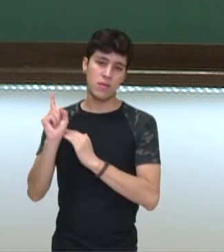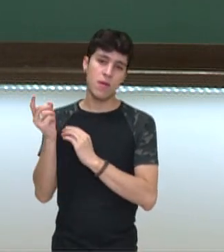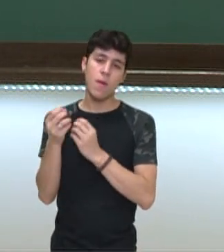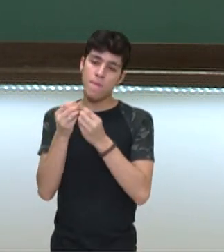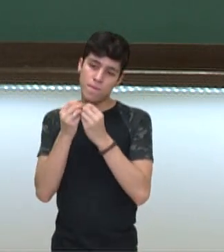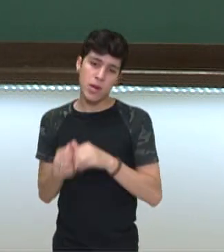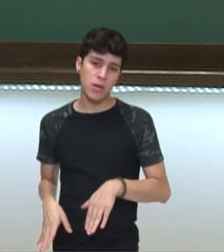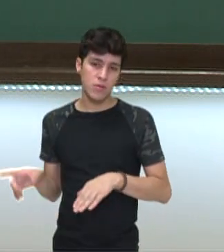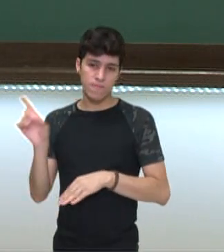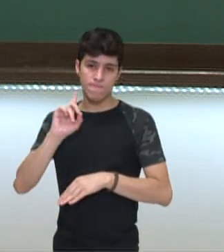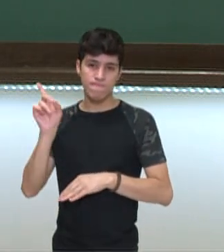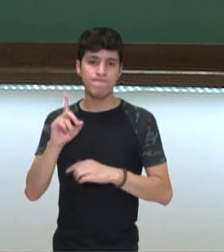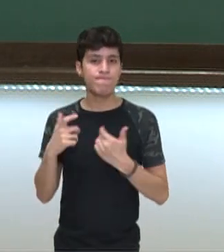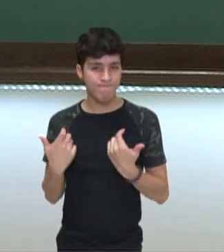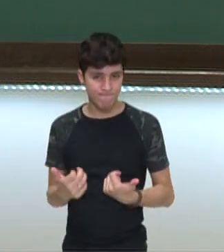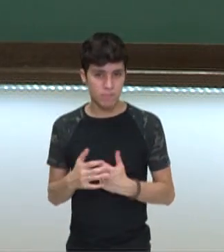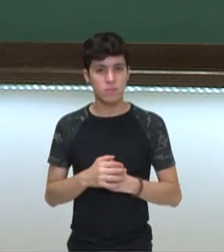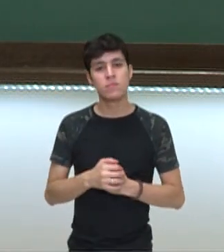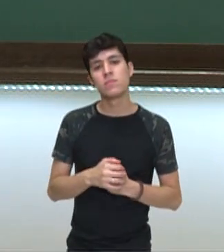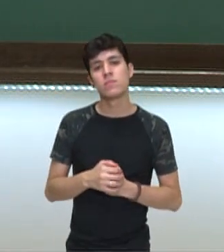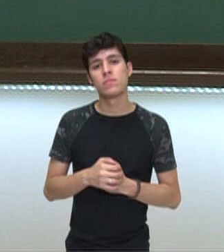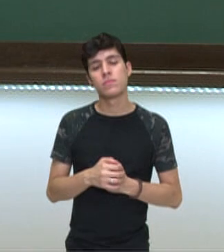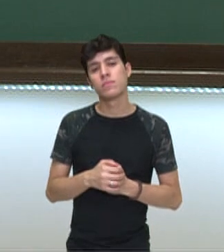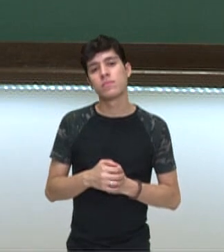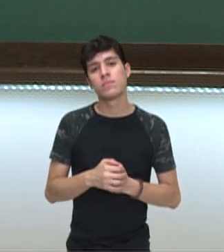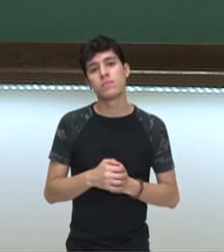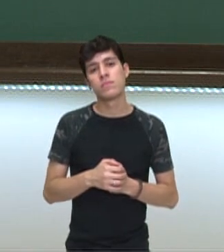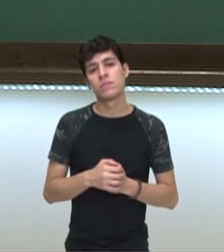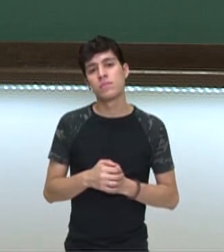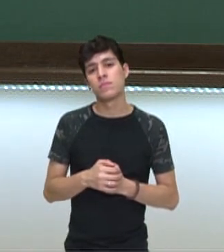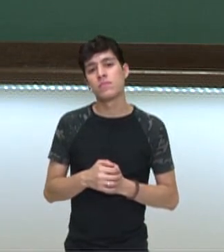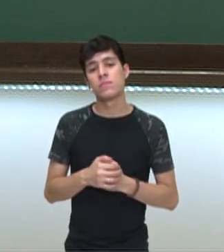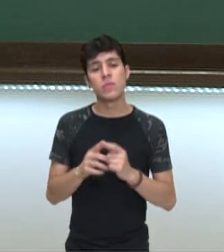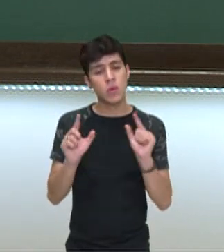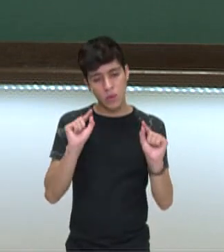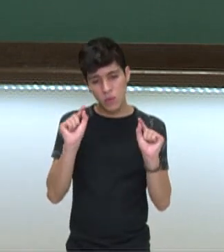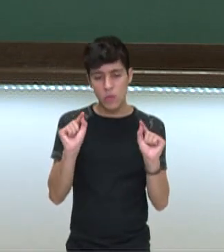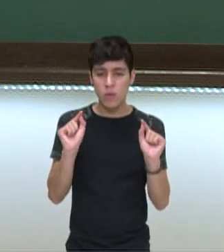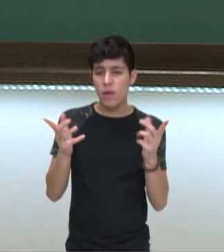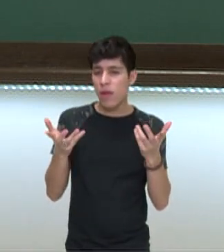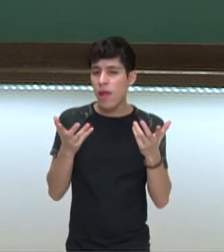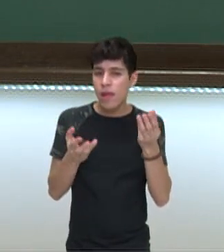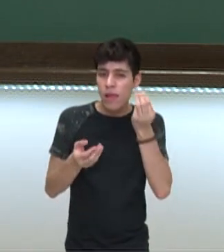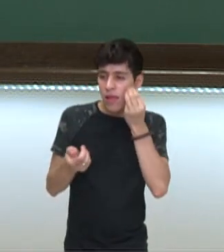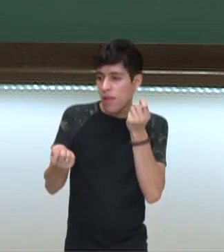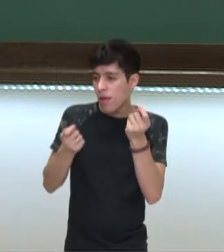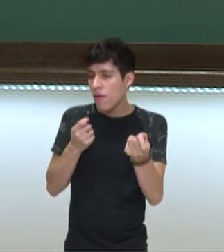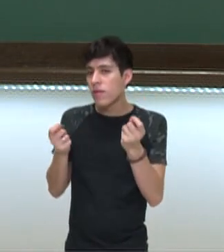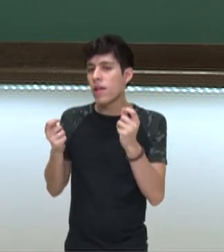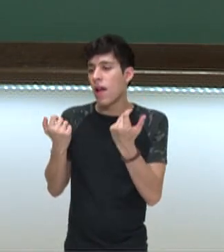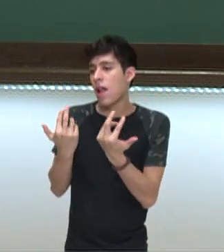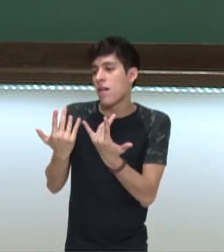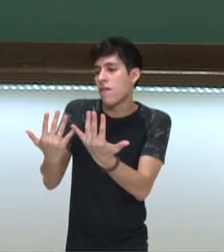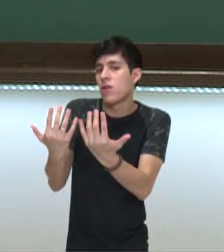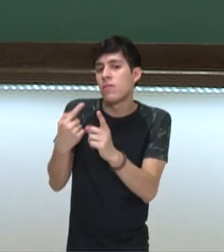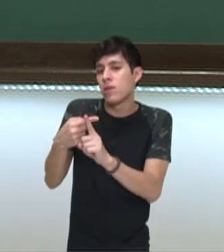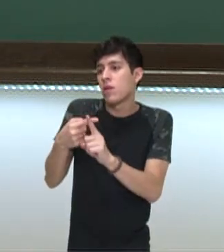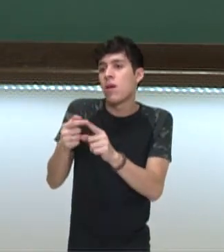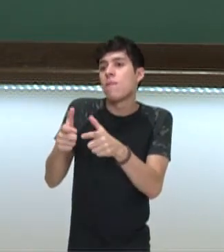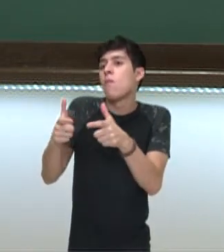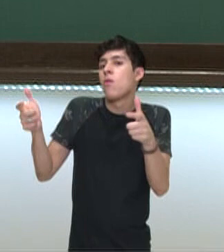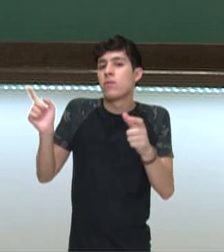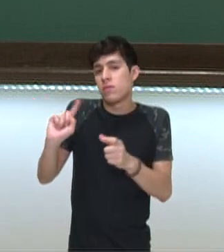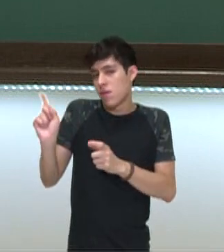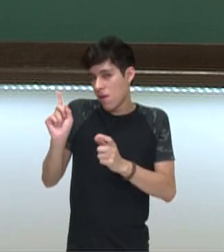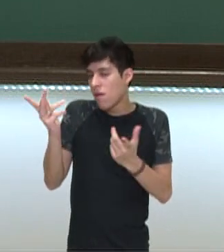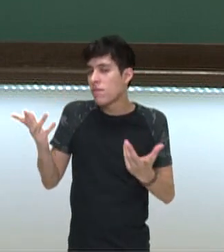prejuízo. Tá? E daí também, eles também vão querer aí controlar a lavoura de café, para que não se expanda muito